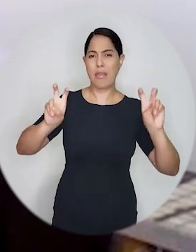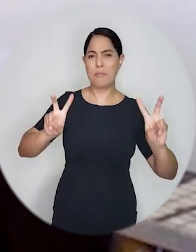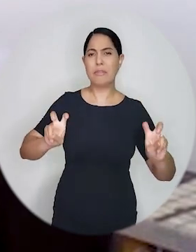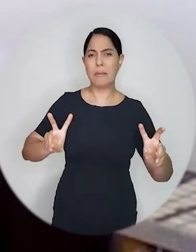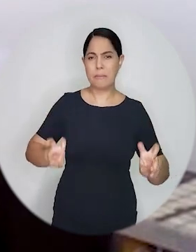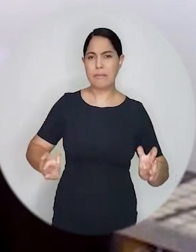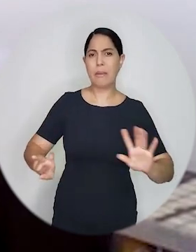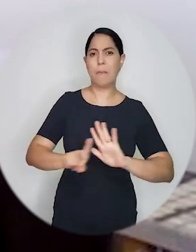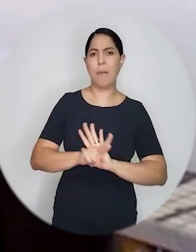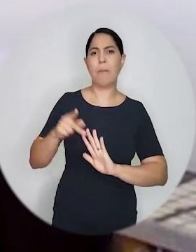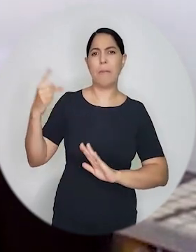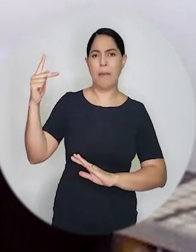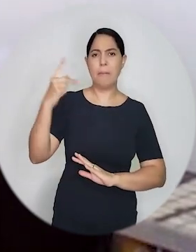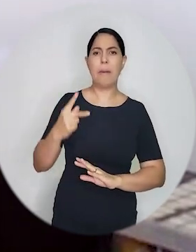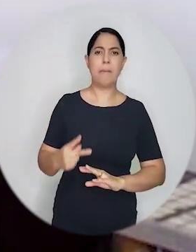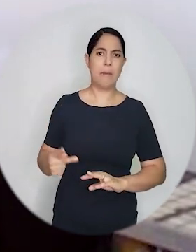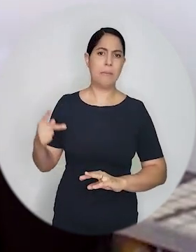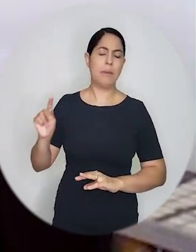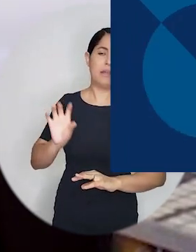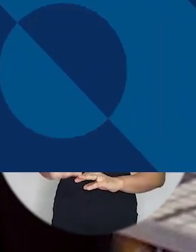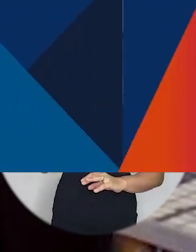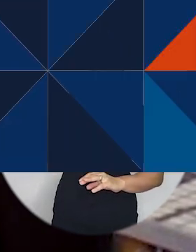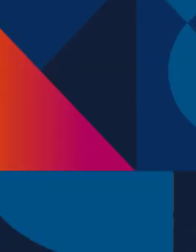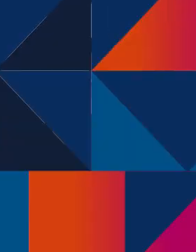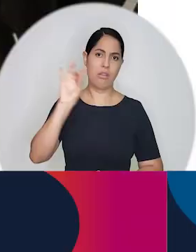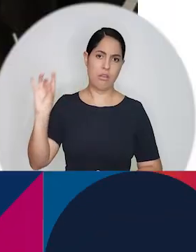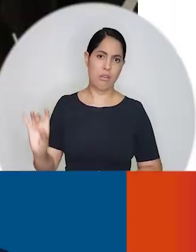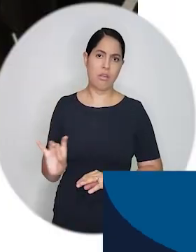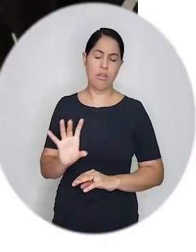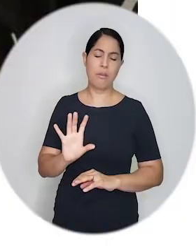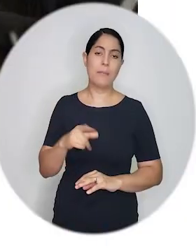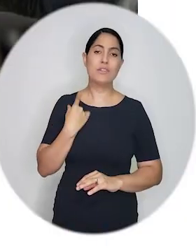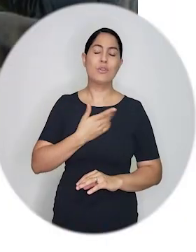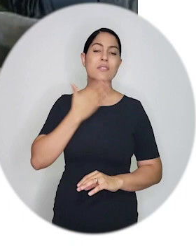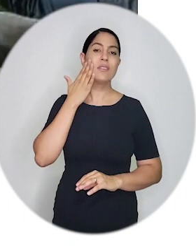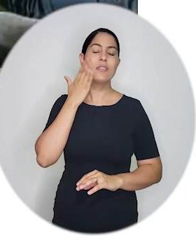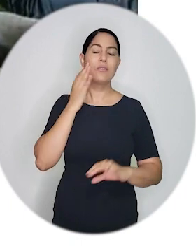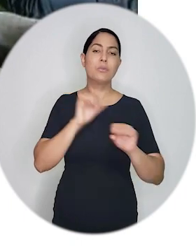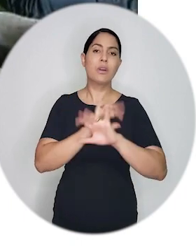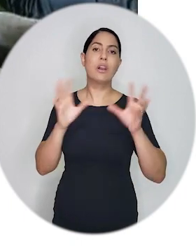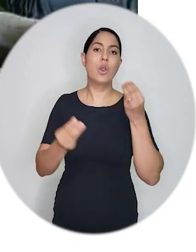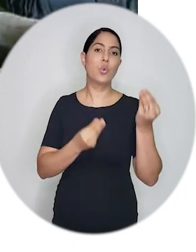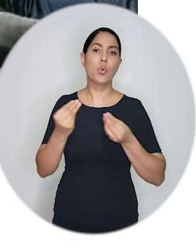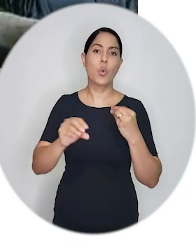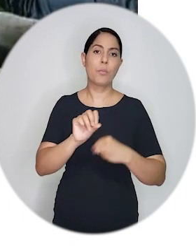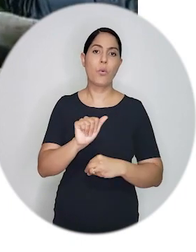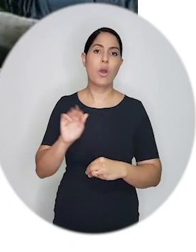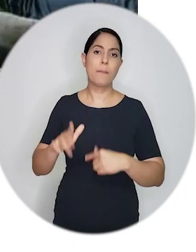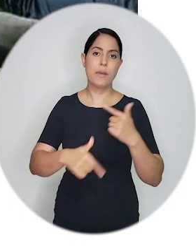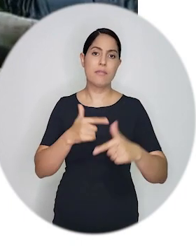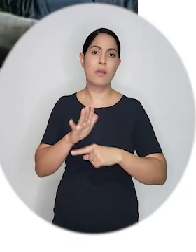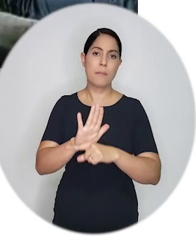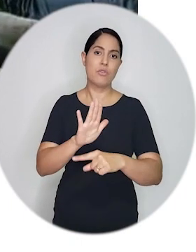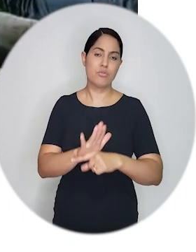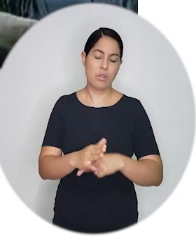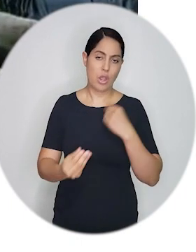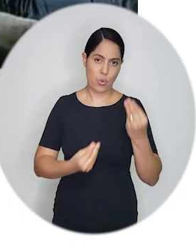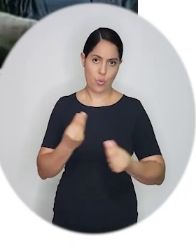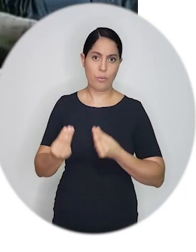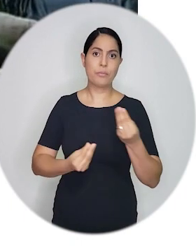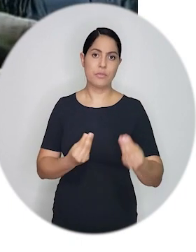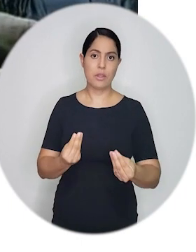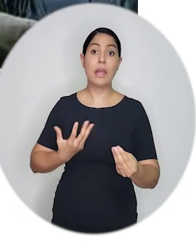das demandas, das especificidades de cada estado, discutir de que formas que a OAB pode colaborar e contribuir com esse